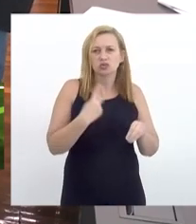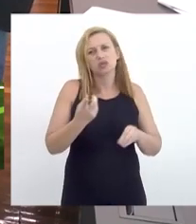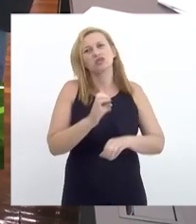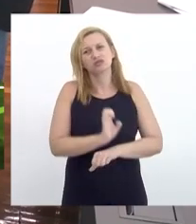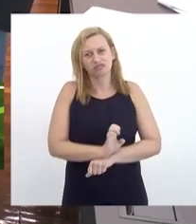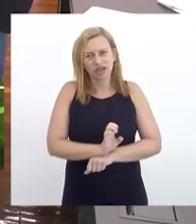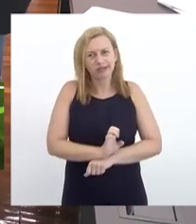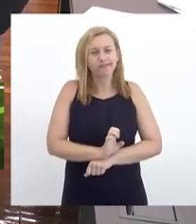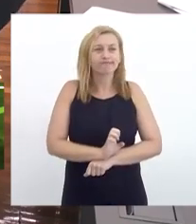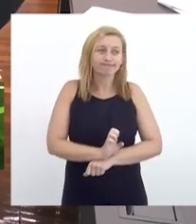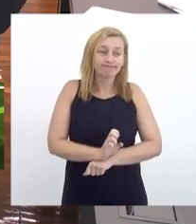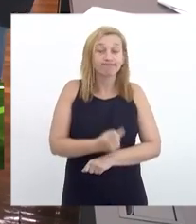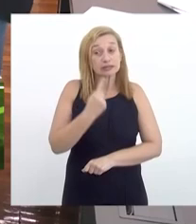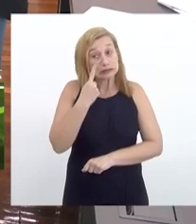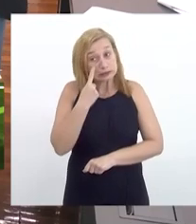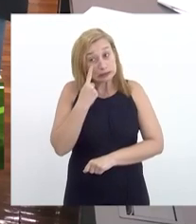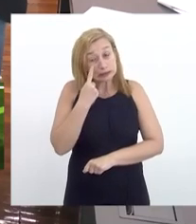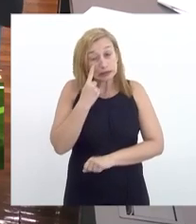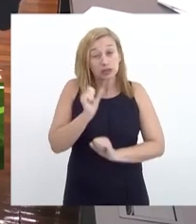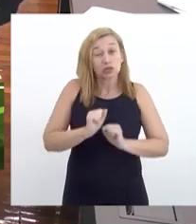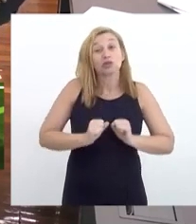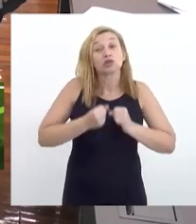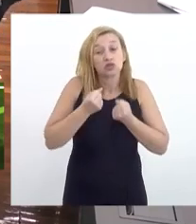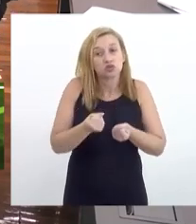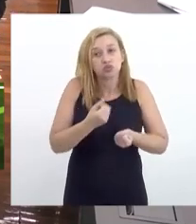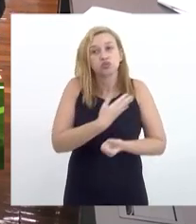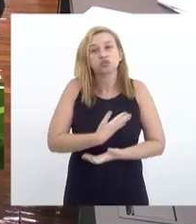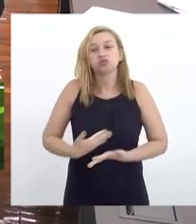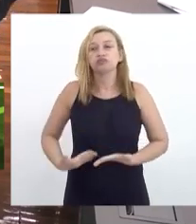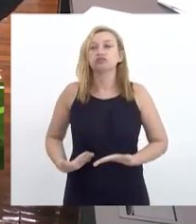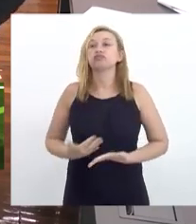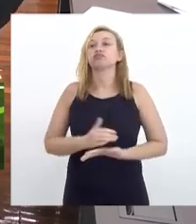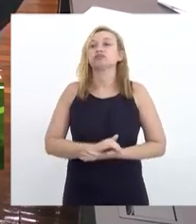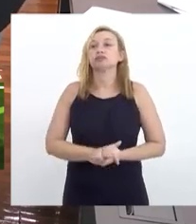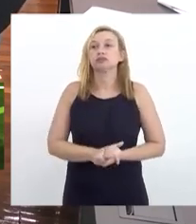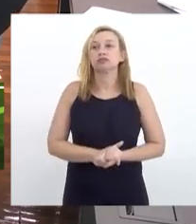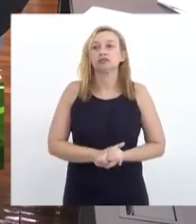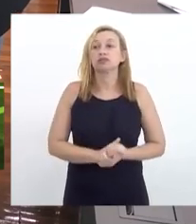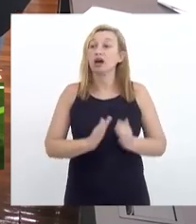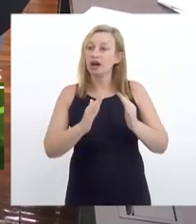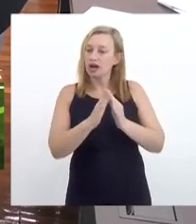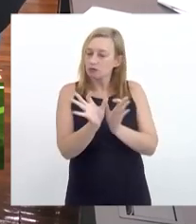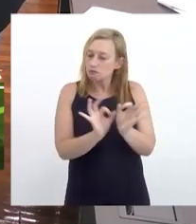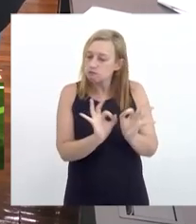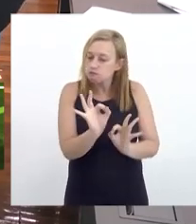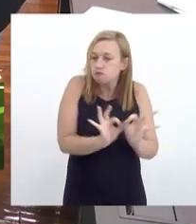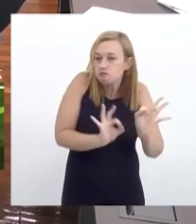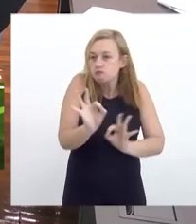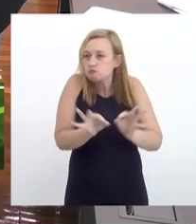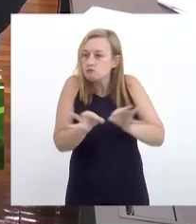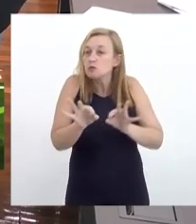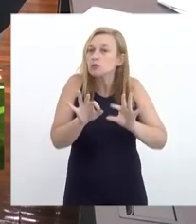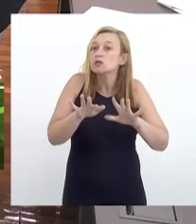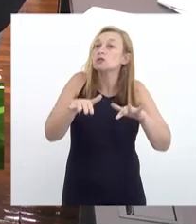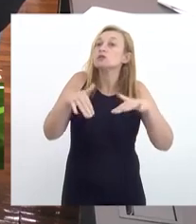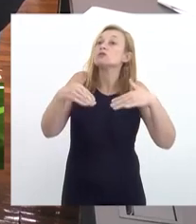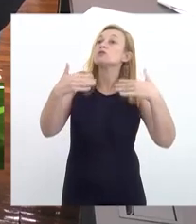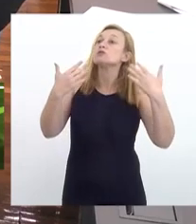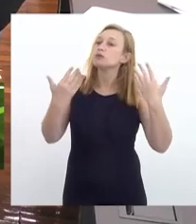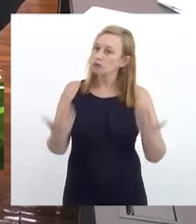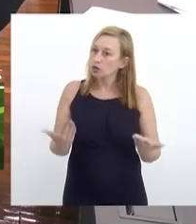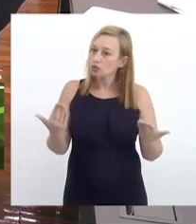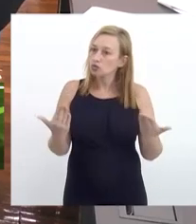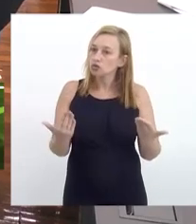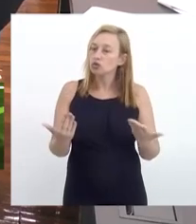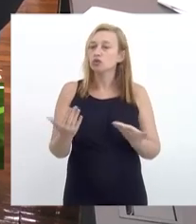aí a gente tem visto O esforço do governador De colocar A casa em ordem Então o que eu venho